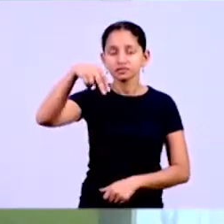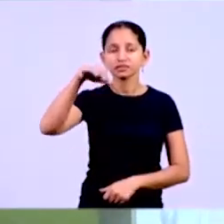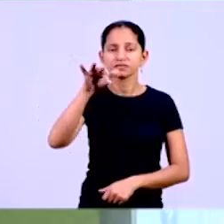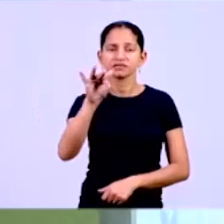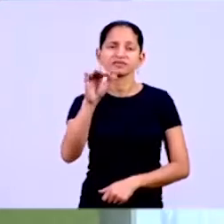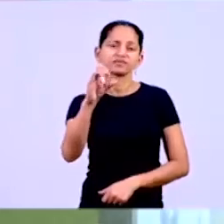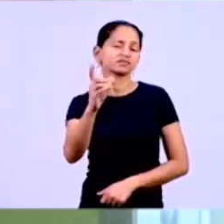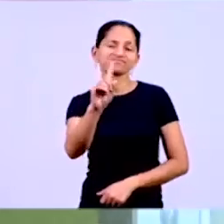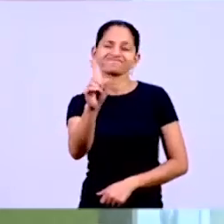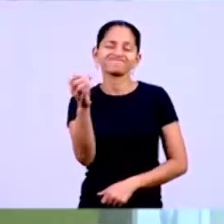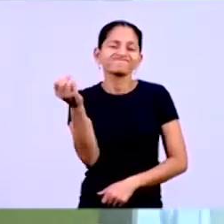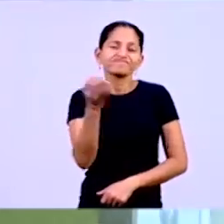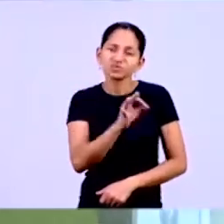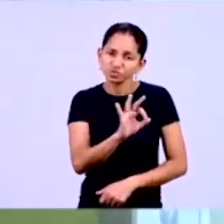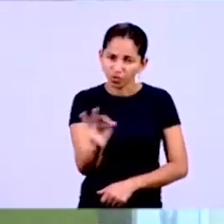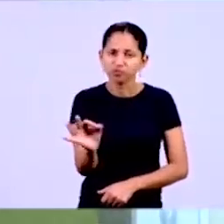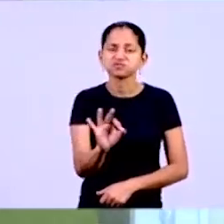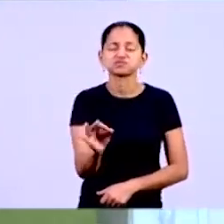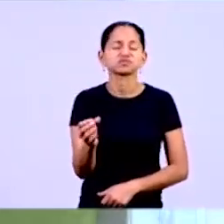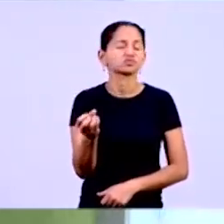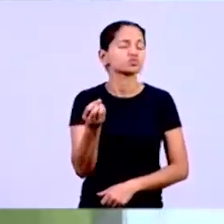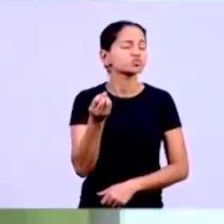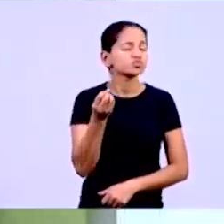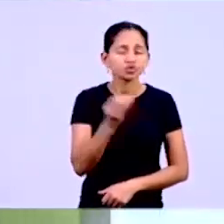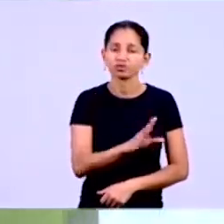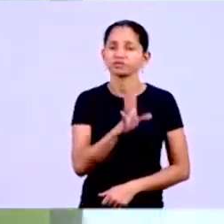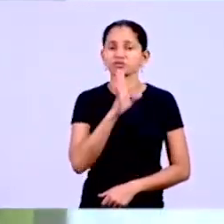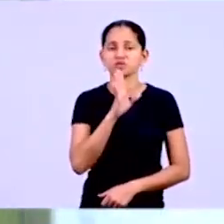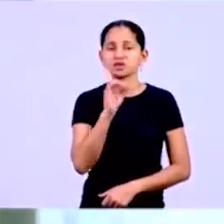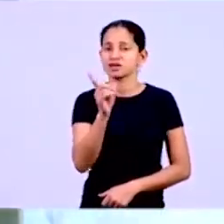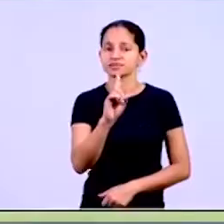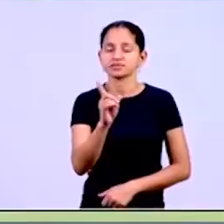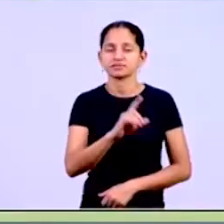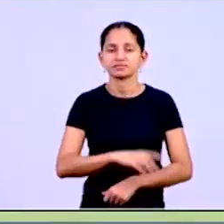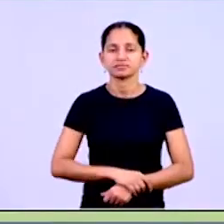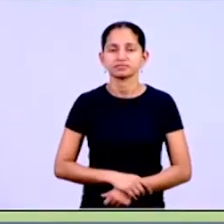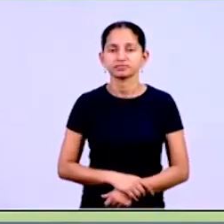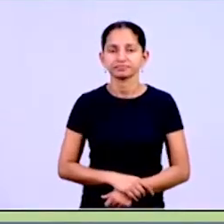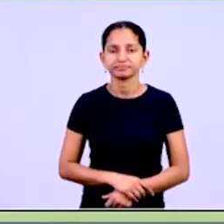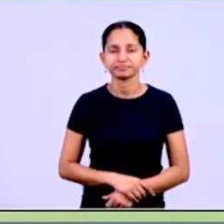entrar muito nesse assunto, que é uma tecnologia muito nova, nem todo mundo usa ainda, né?